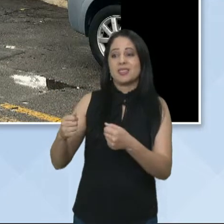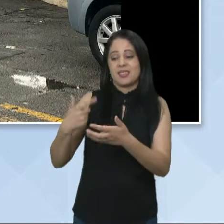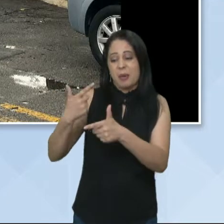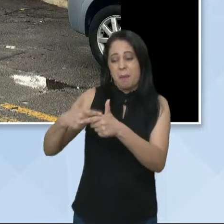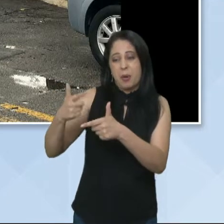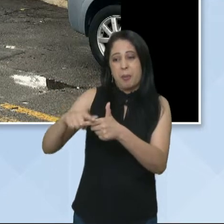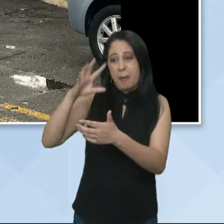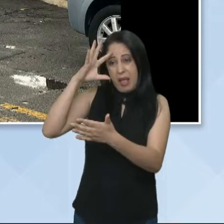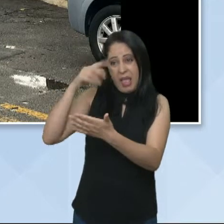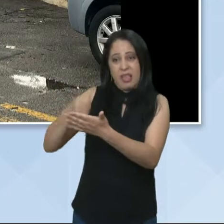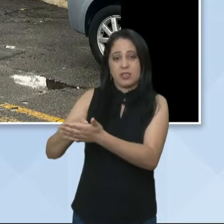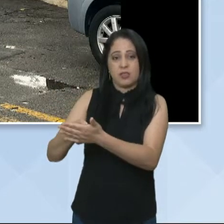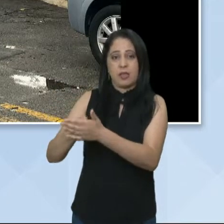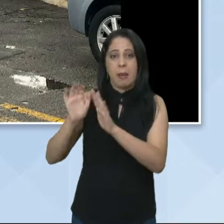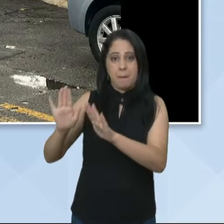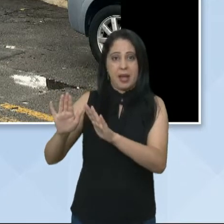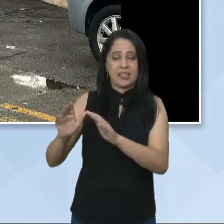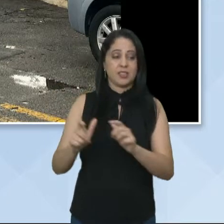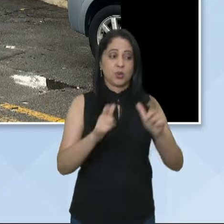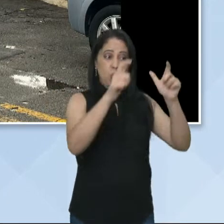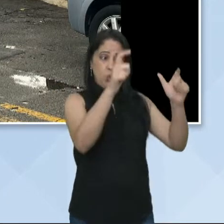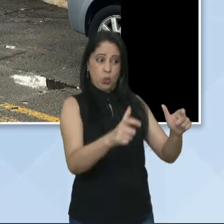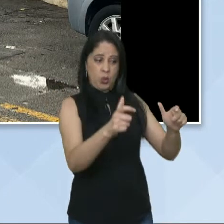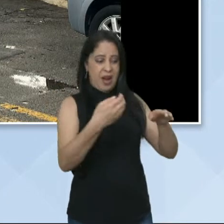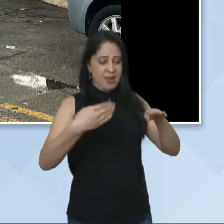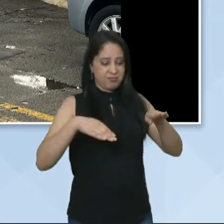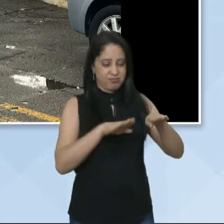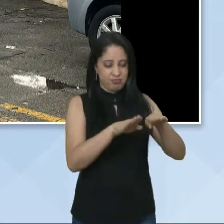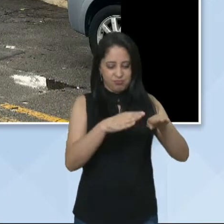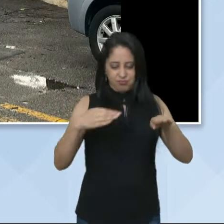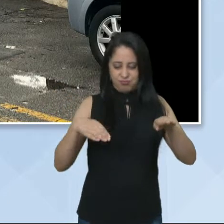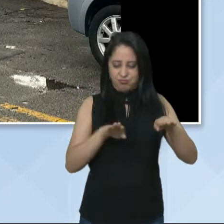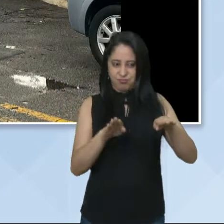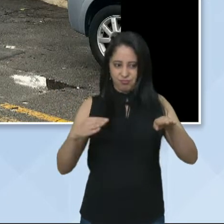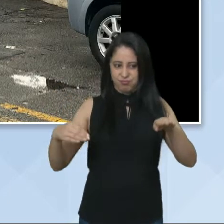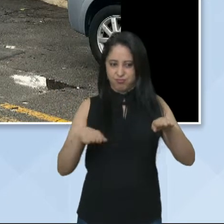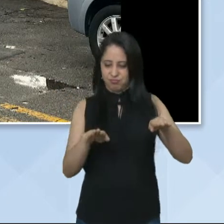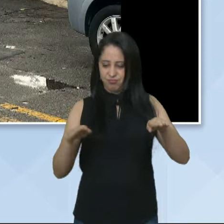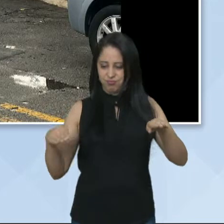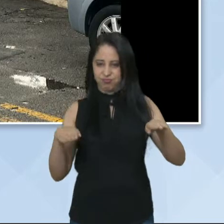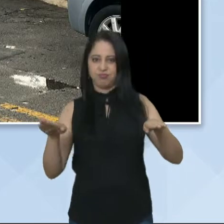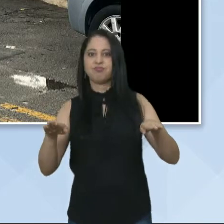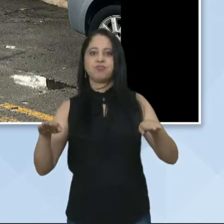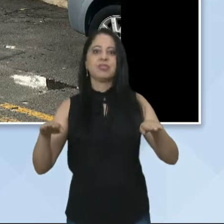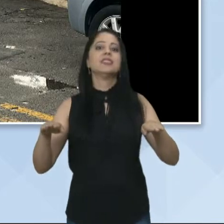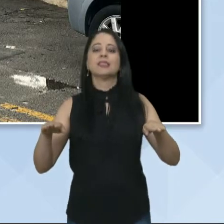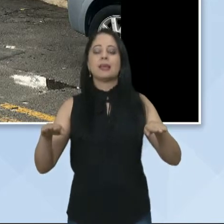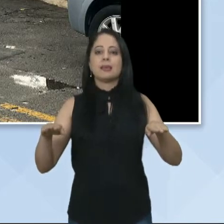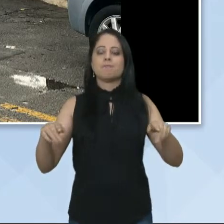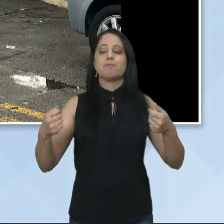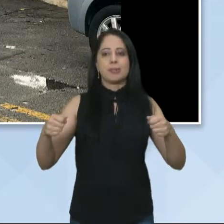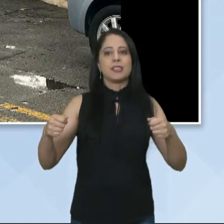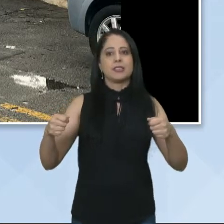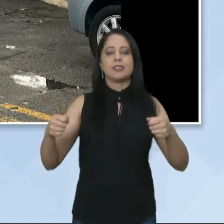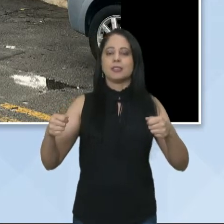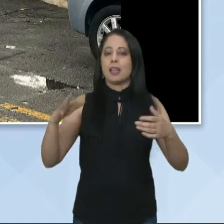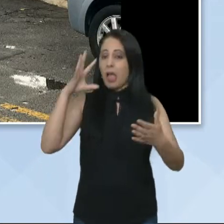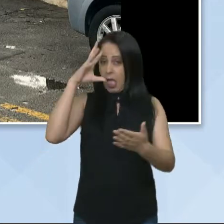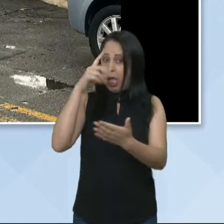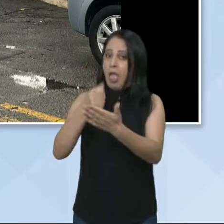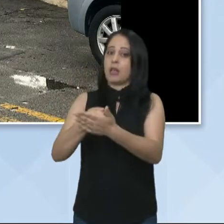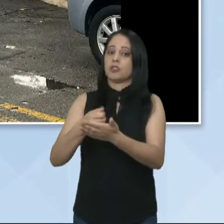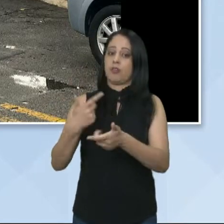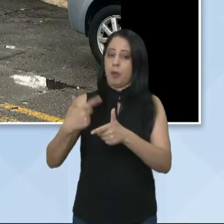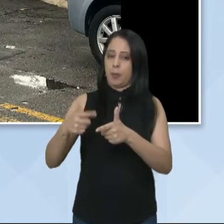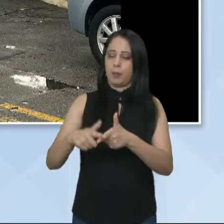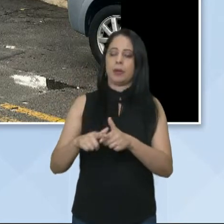o estacionamento, vou levar essa proposta ao governo, ao prefeito, para que possa ser solucionado. Meu